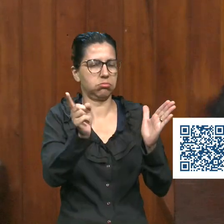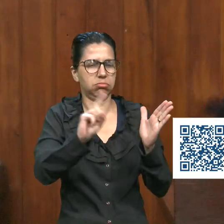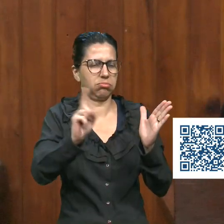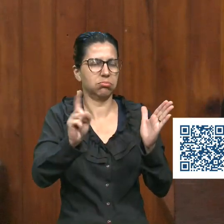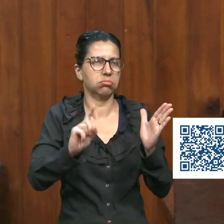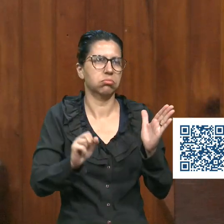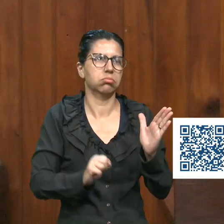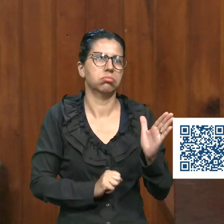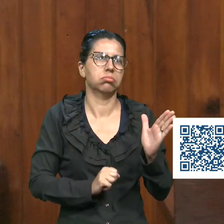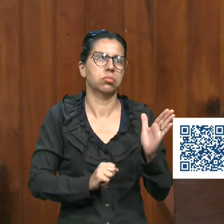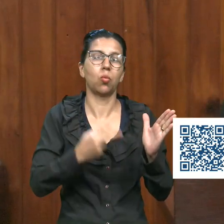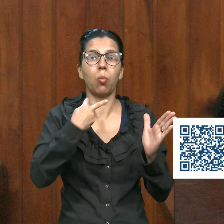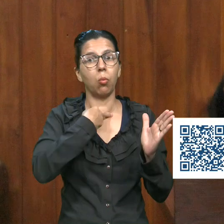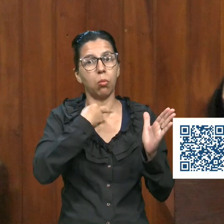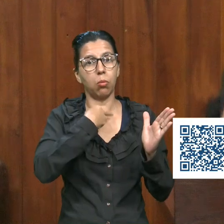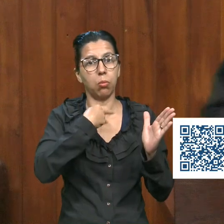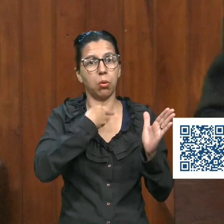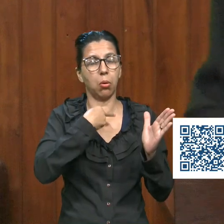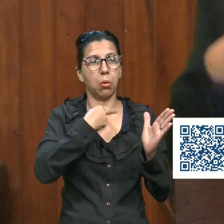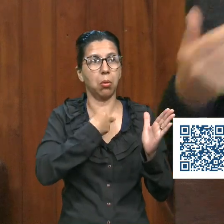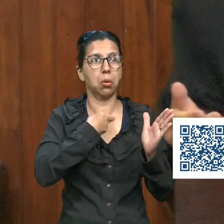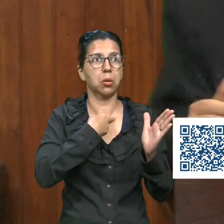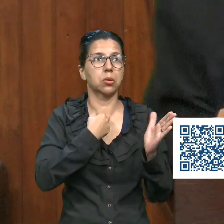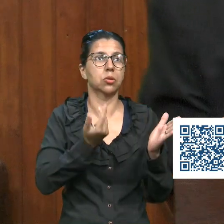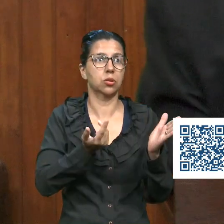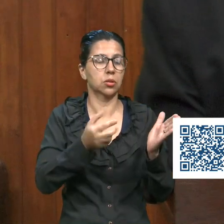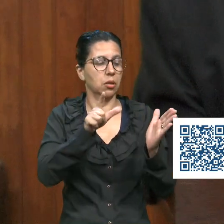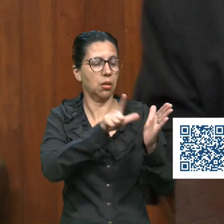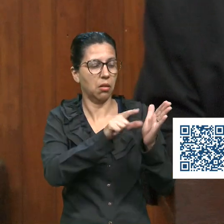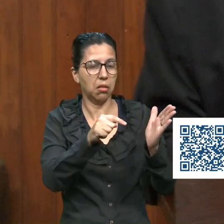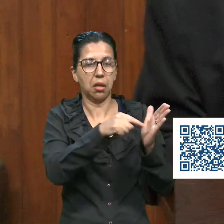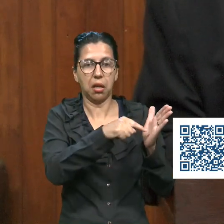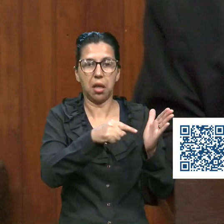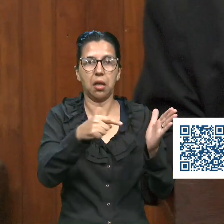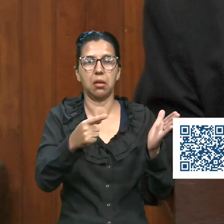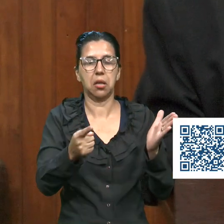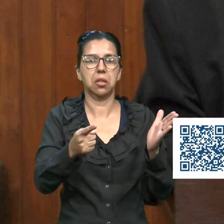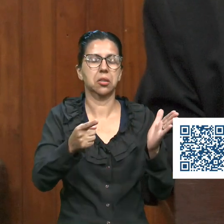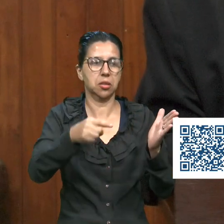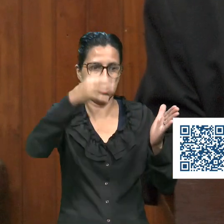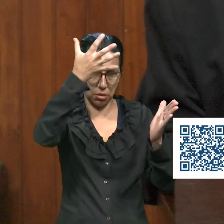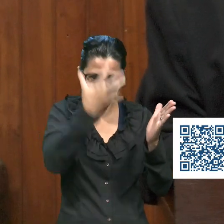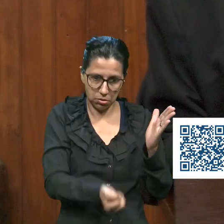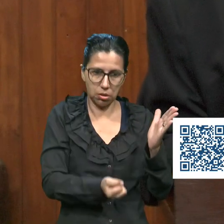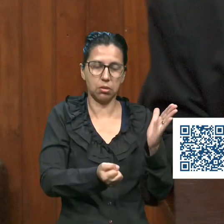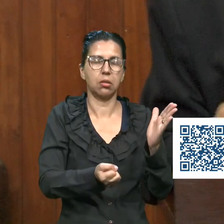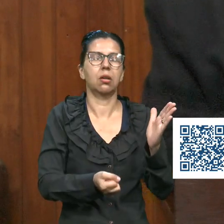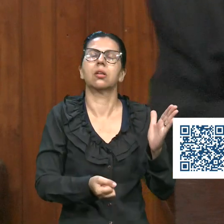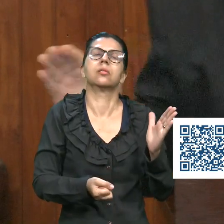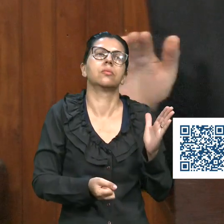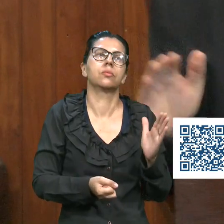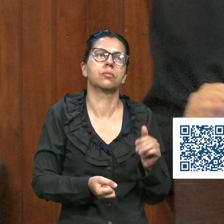o Supremo não pode homologar, e felizmente, vereador Júnior, o ministro Luiz Barroso suspendeu essa